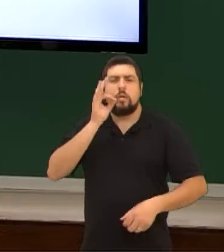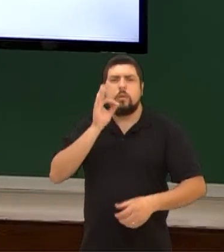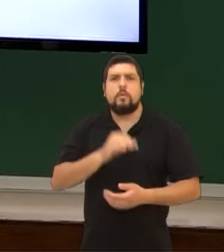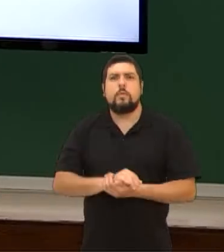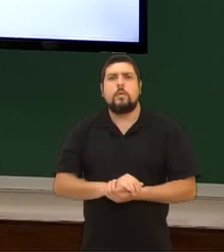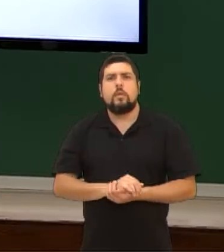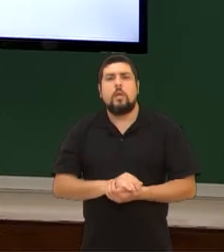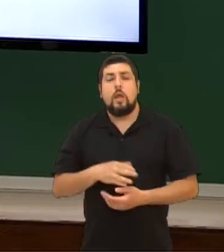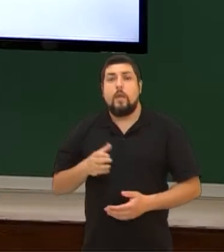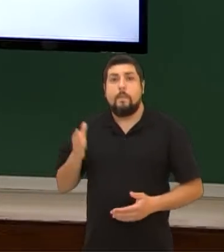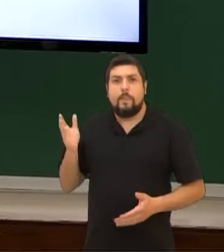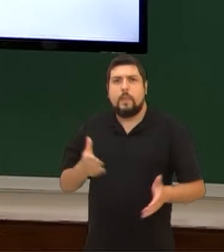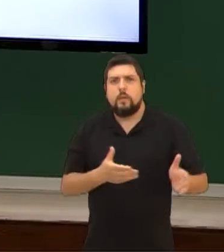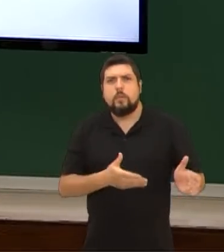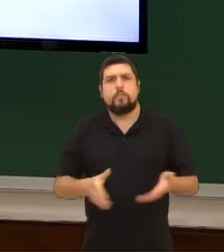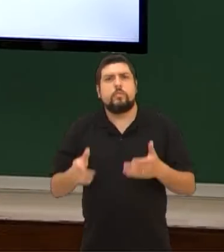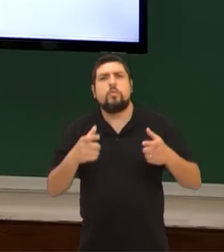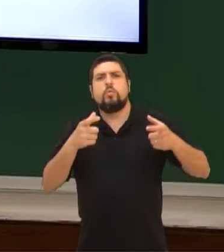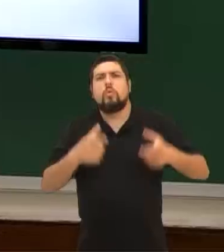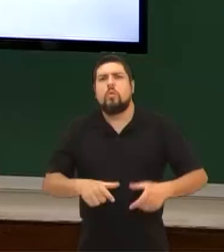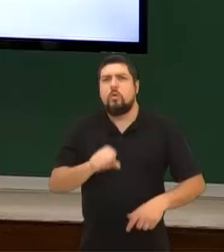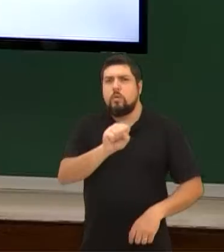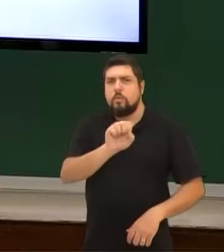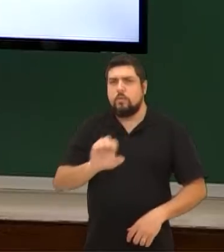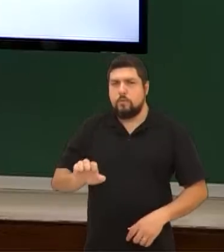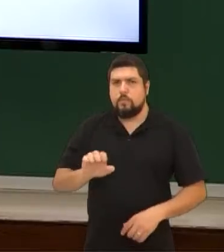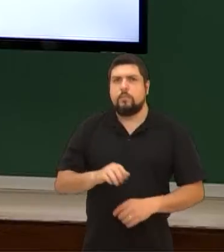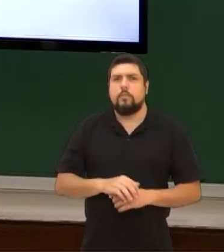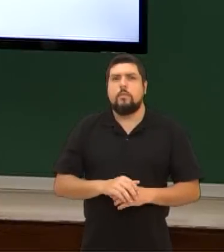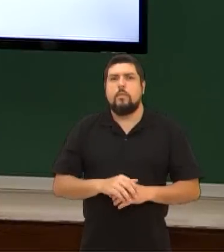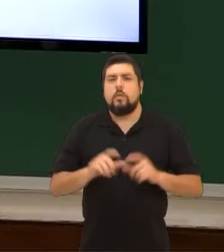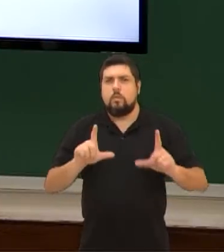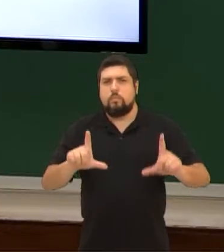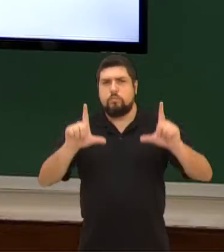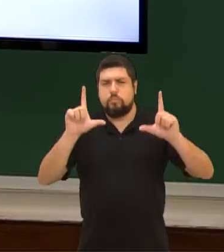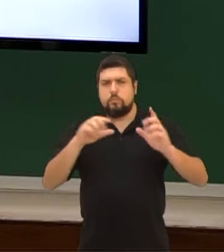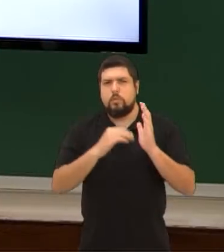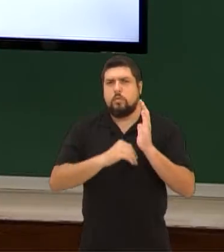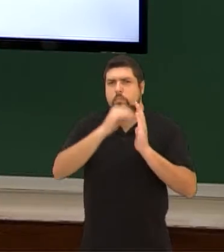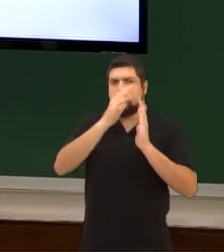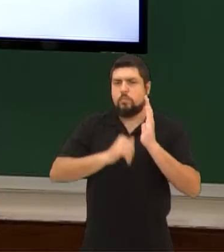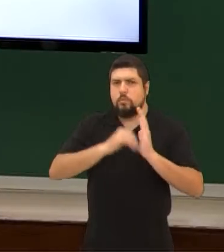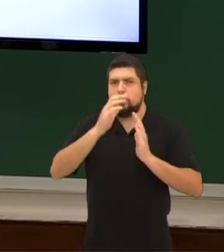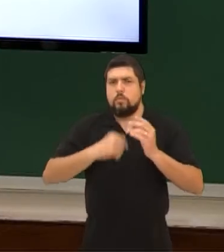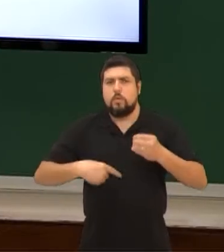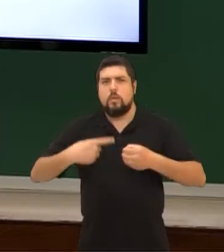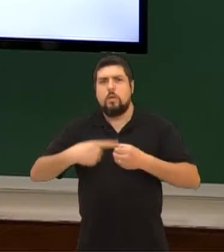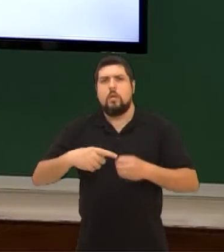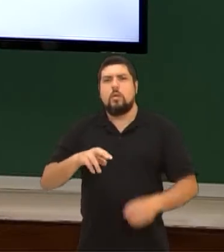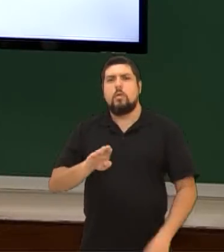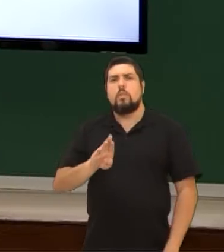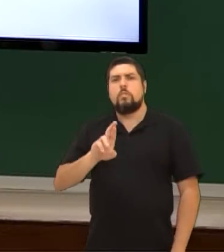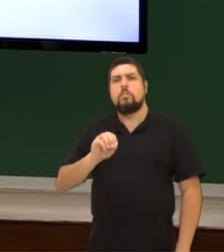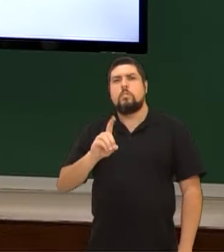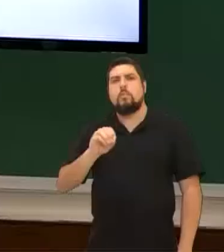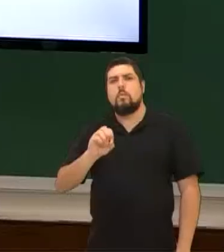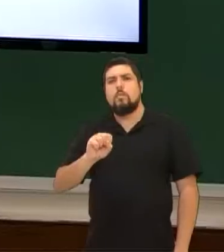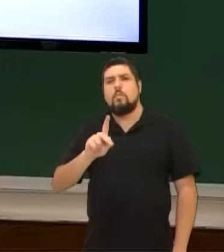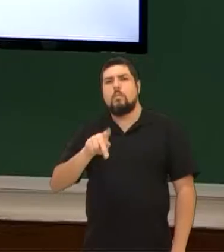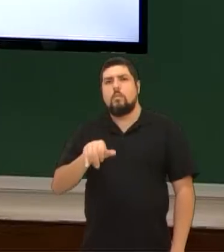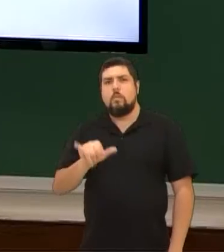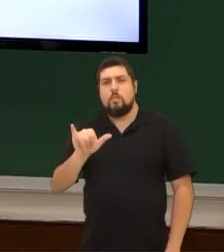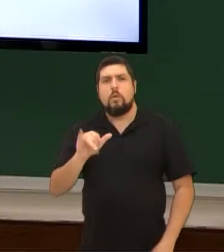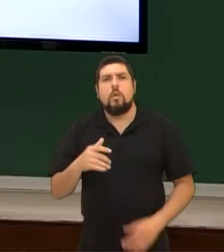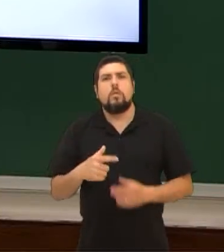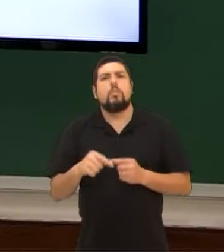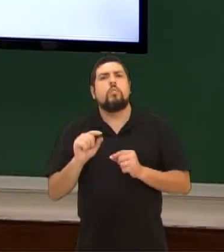produção cafeeira do Sudeste, né? Então ele pinta esse quadro ali na região de Brodowski, né? Onde você tinha essa produção de café muito